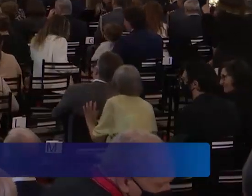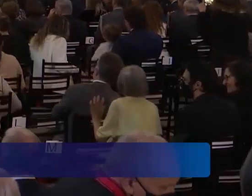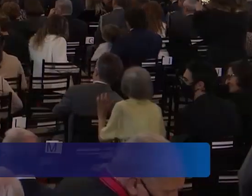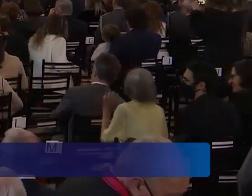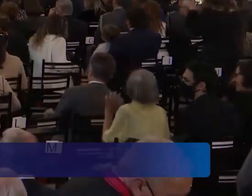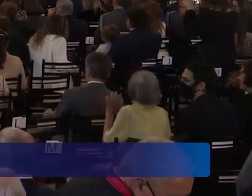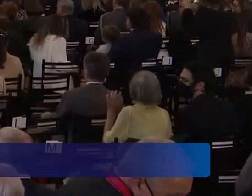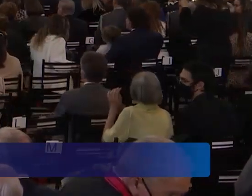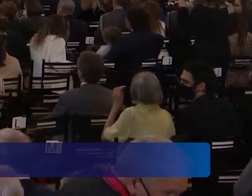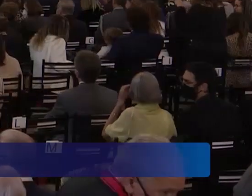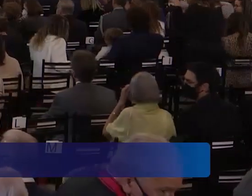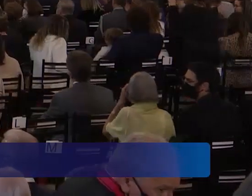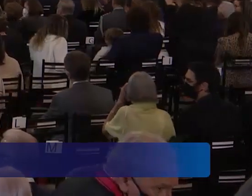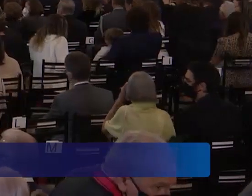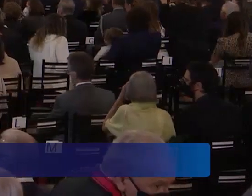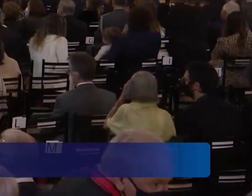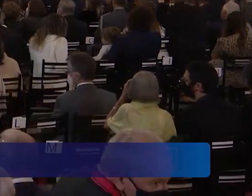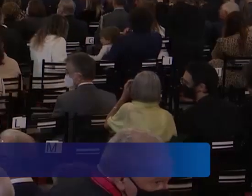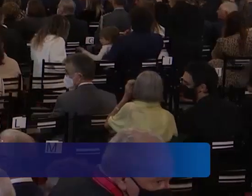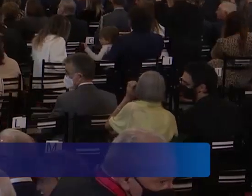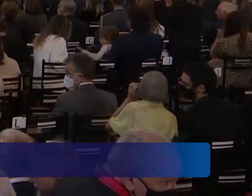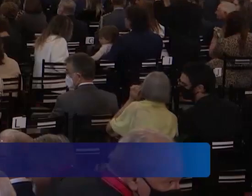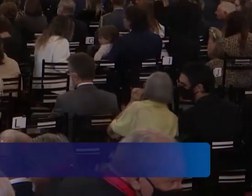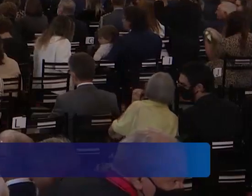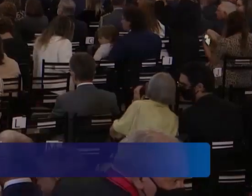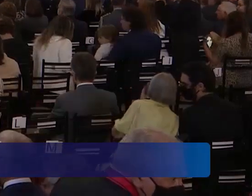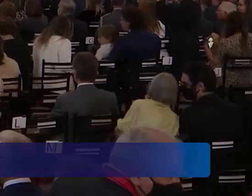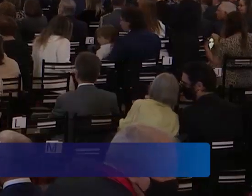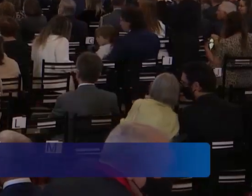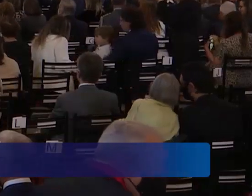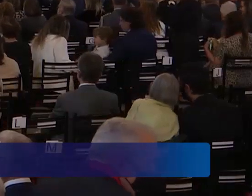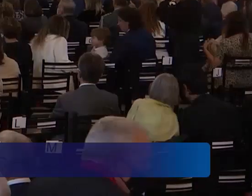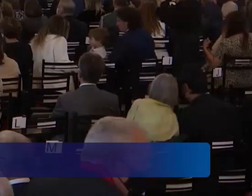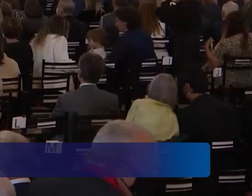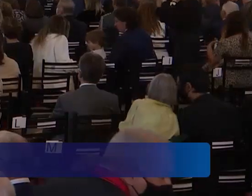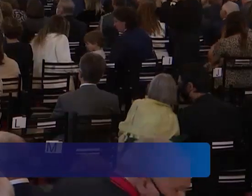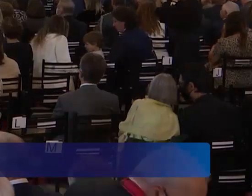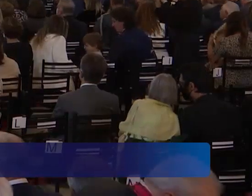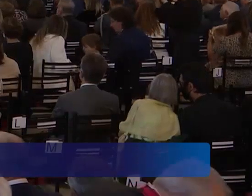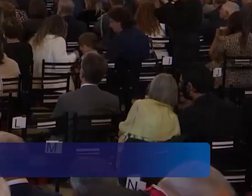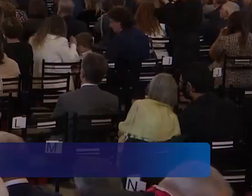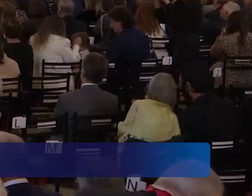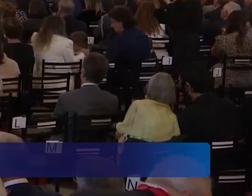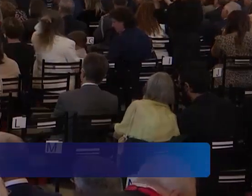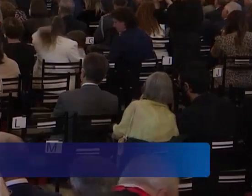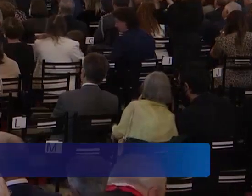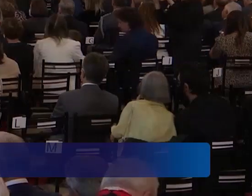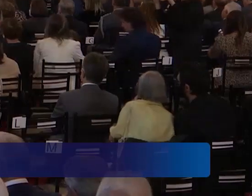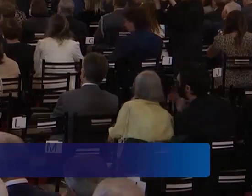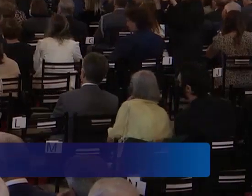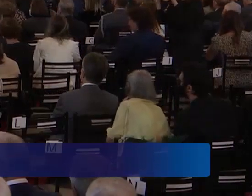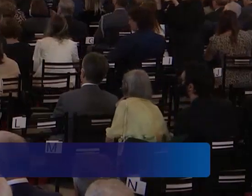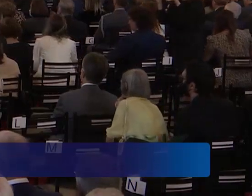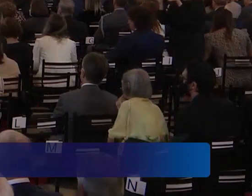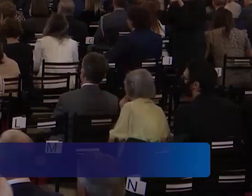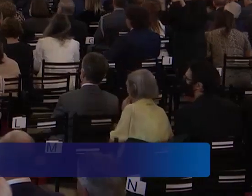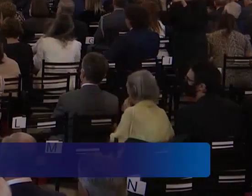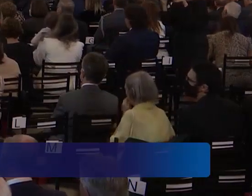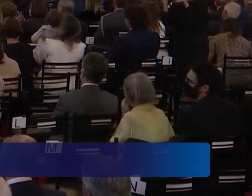E aí E aí E aí